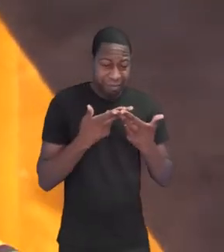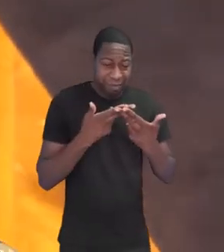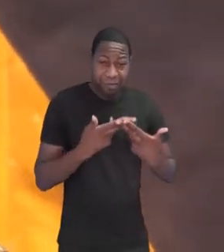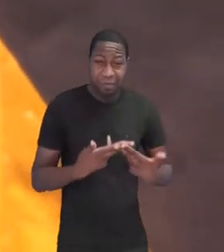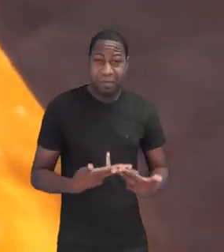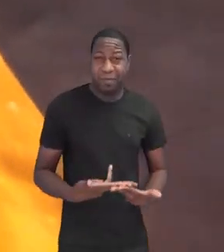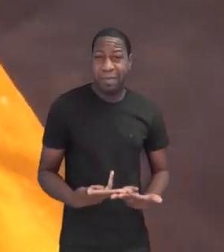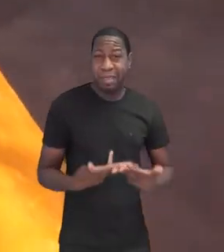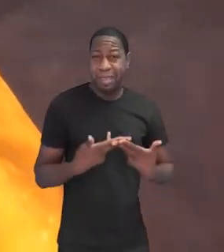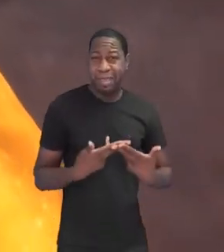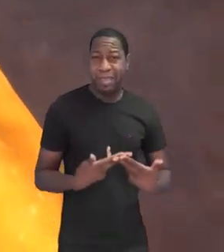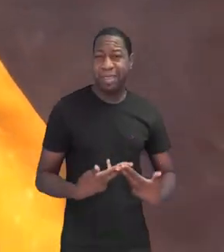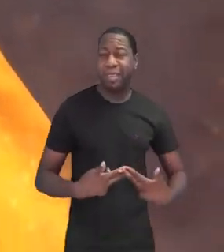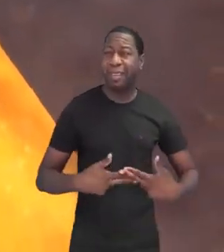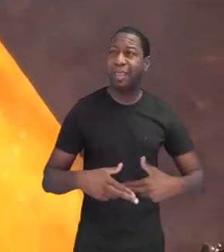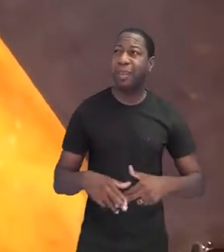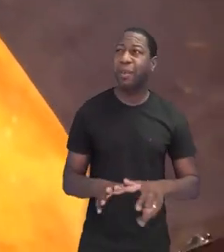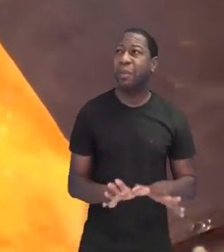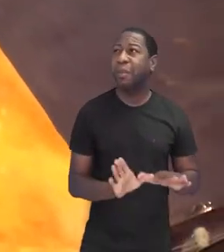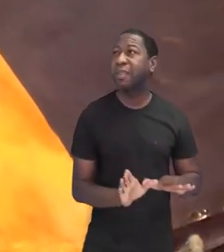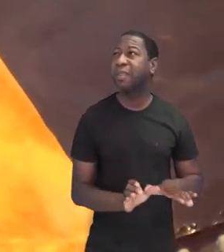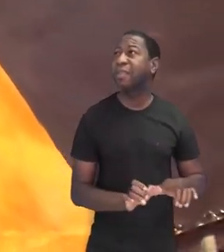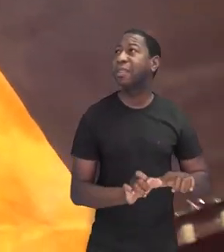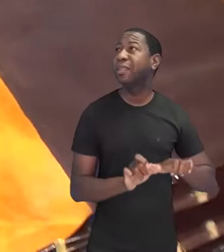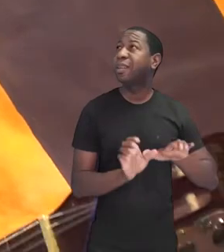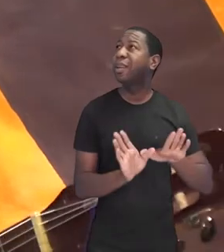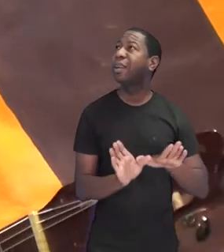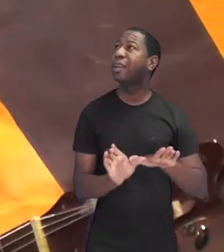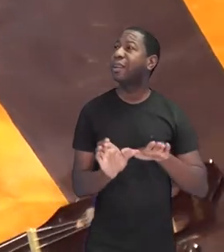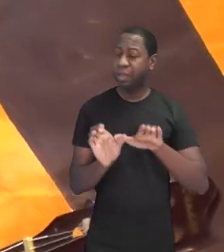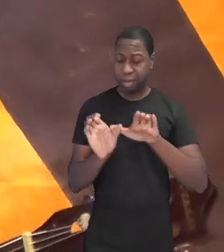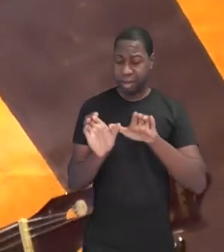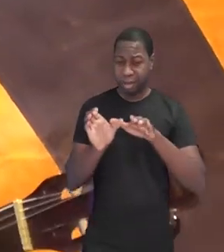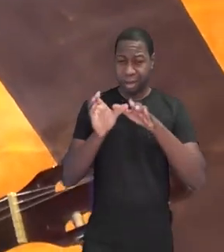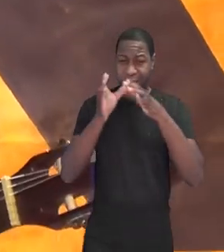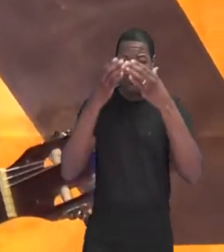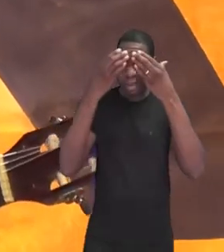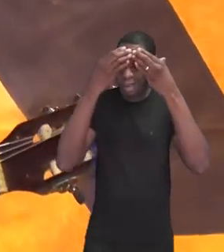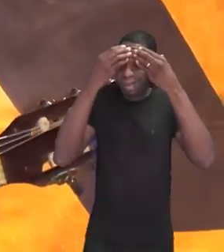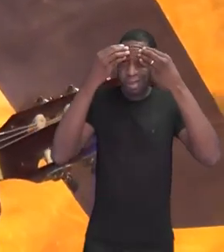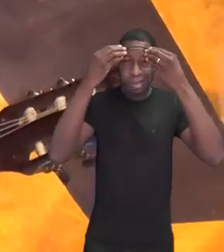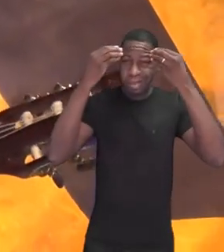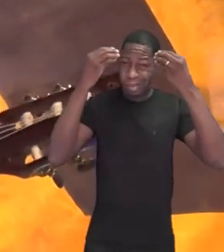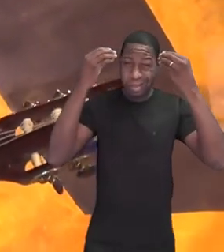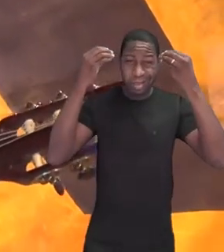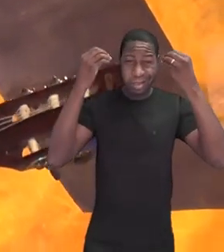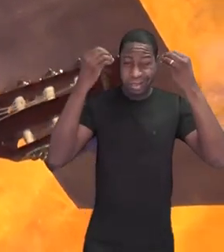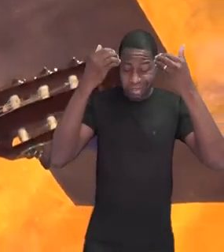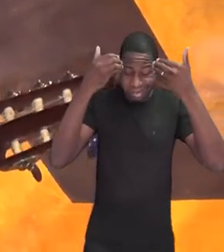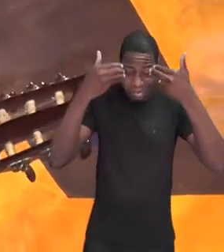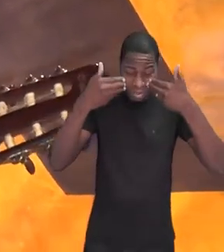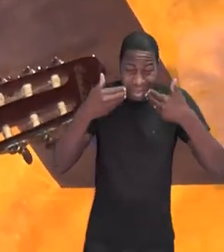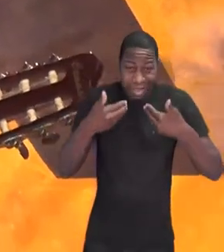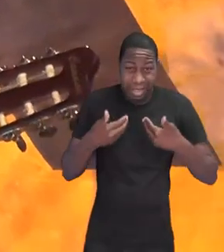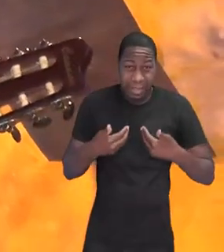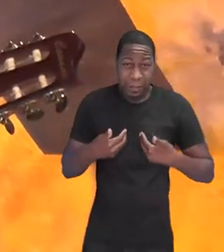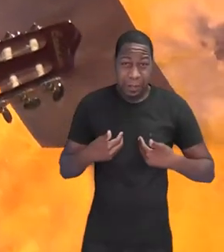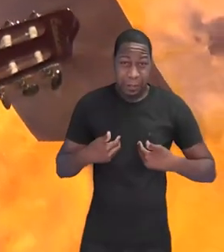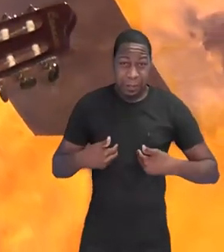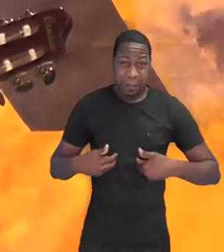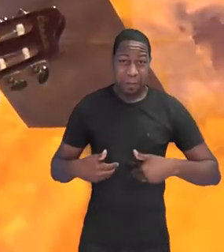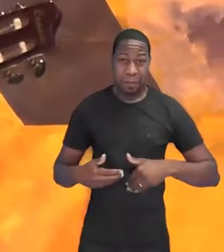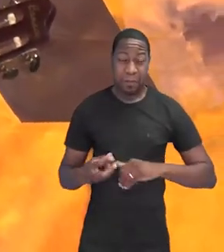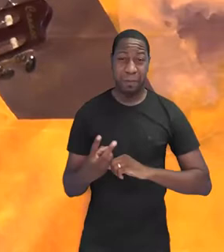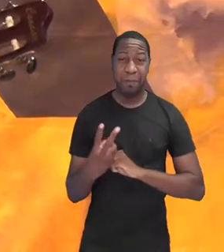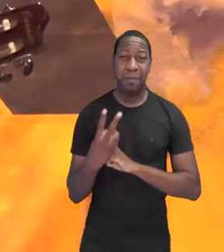Temos paciência, andorinhas curtas. Só o esquecimento é que condensa. E então, minha alma